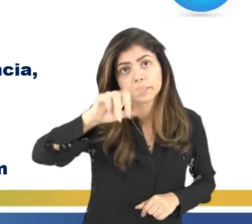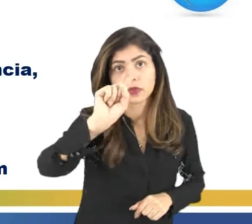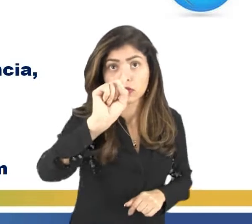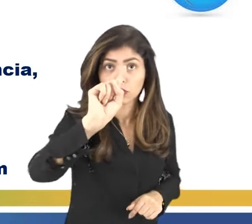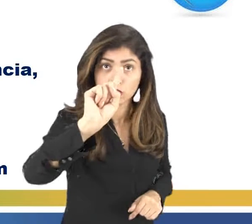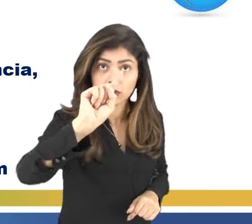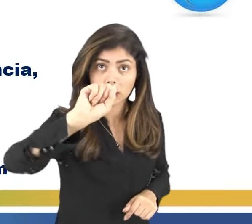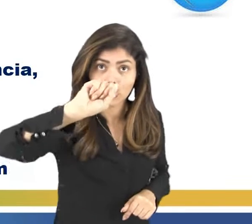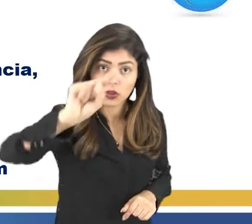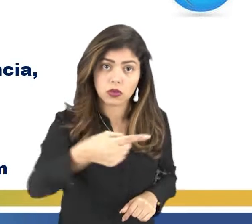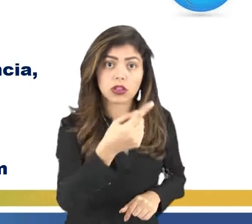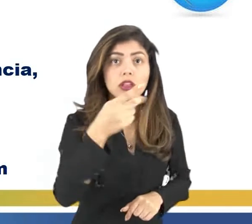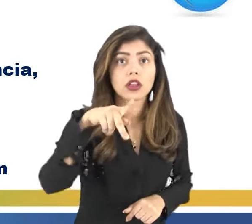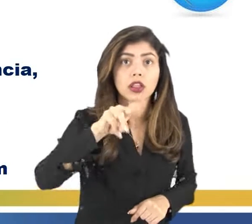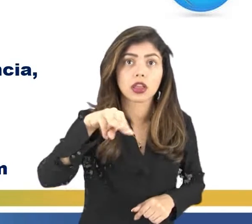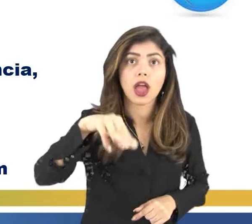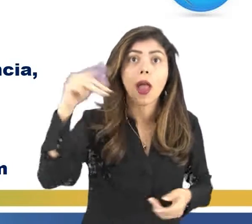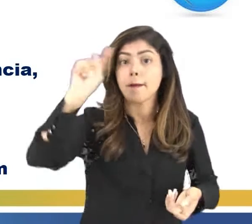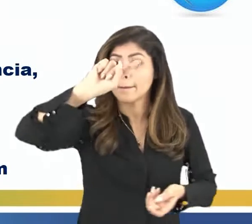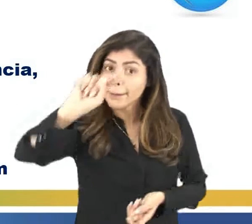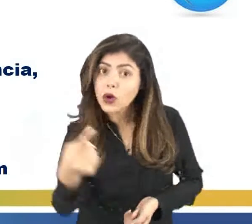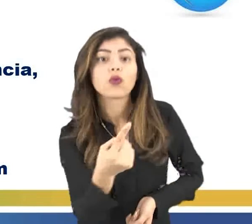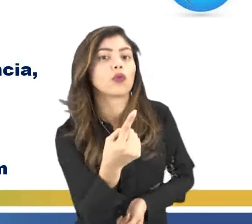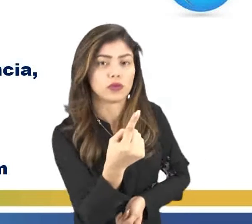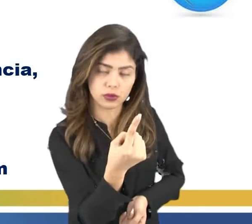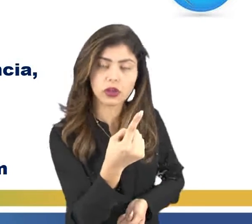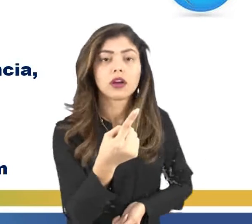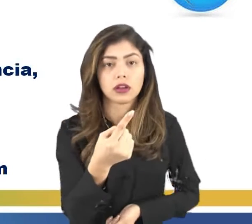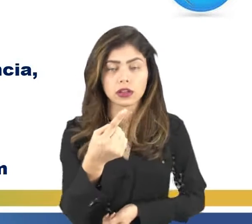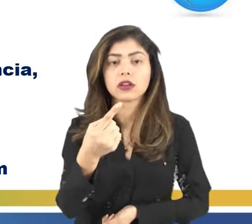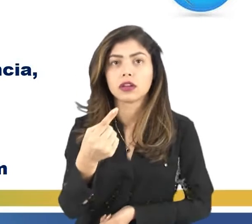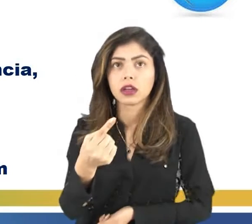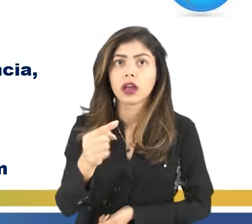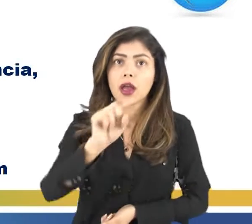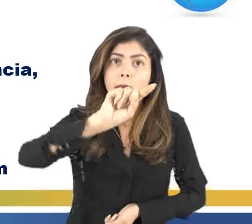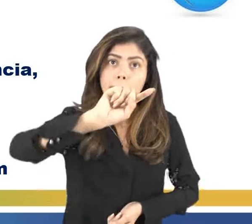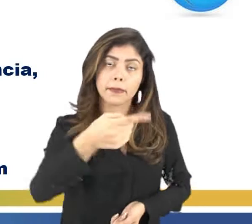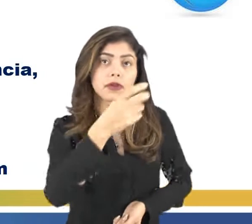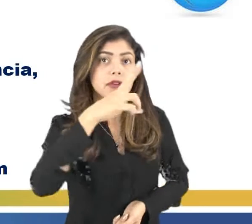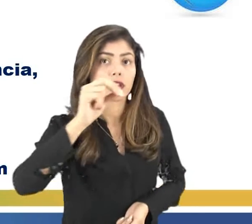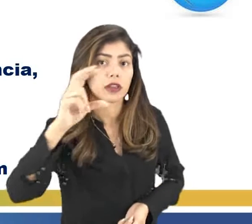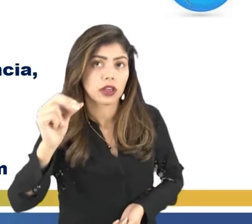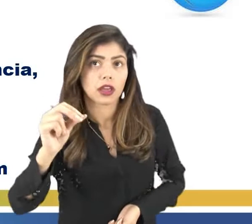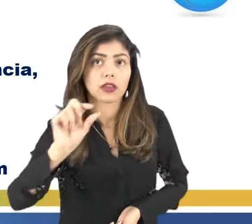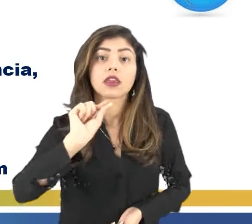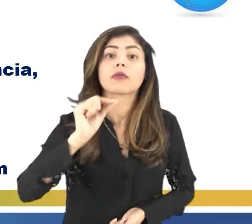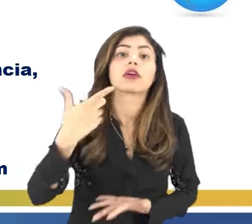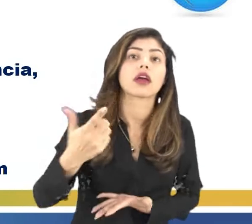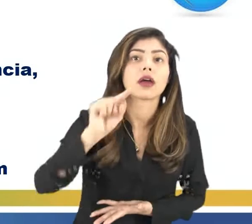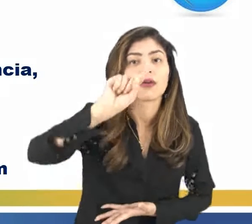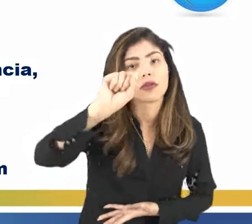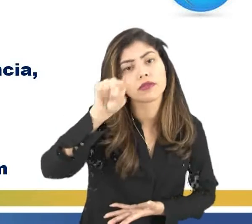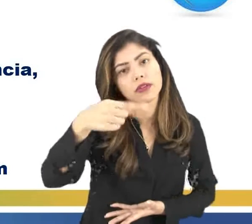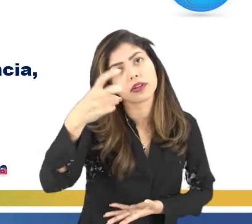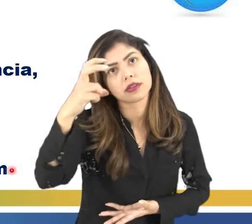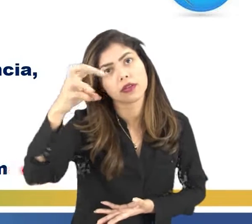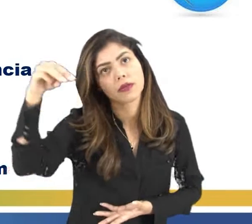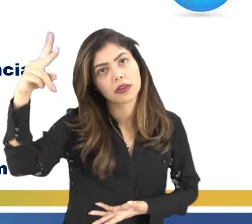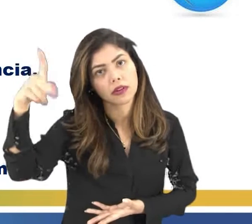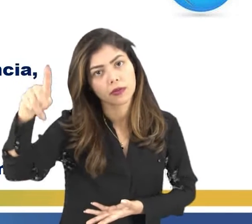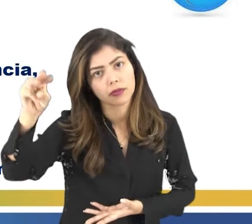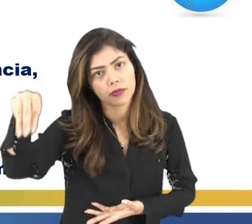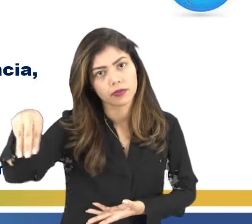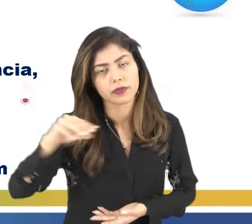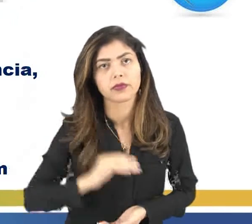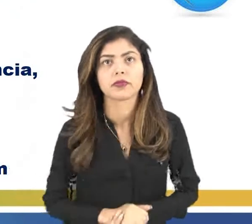1 quilômetro equivale a 1.000 metros. Então, 1.500 metros, nós teremos assim